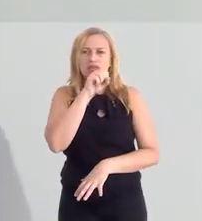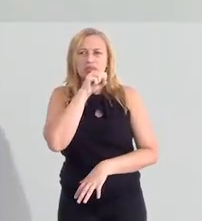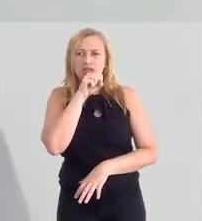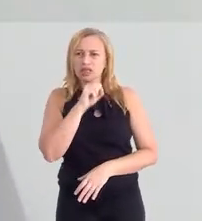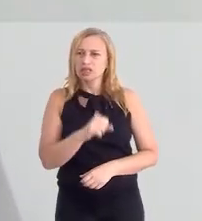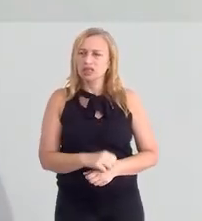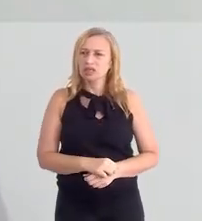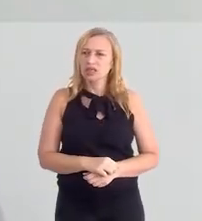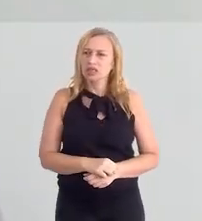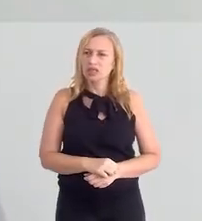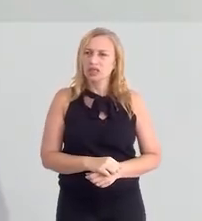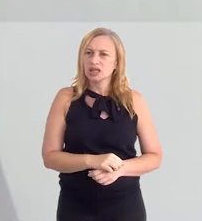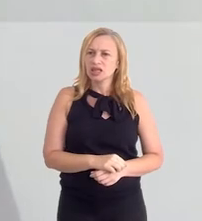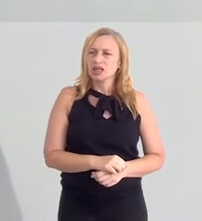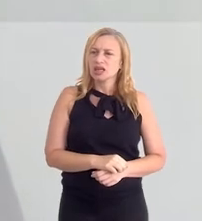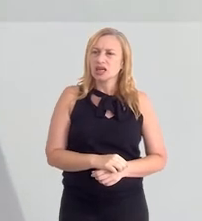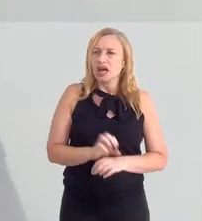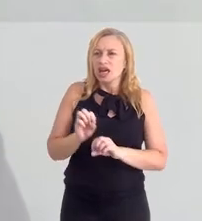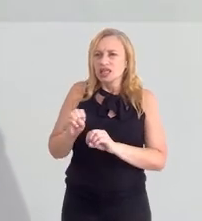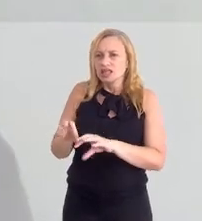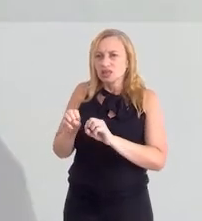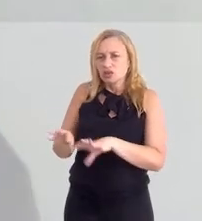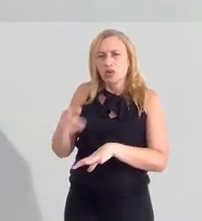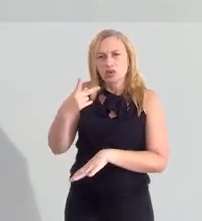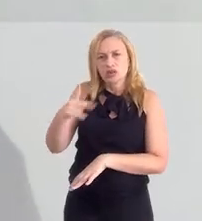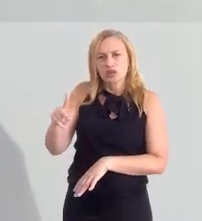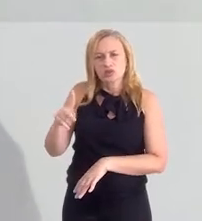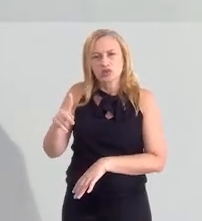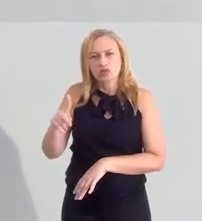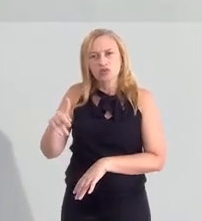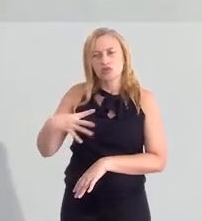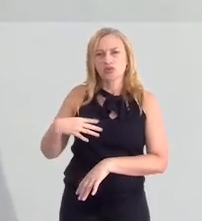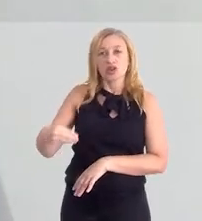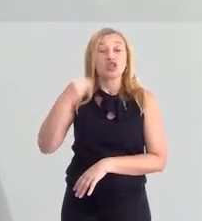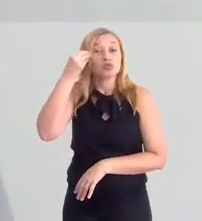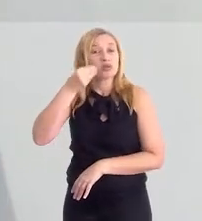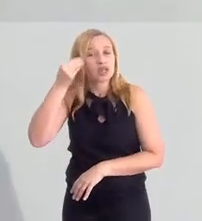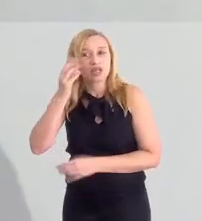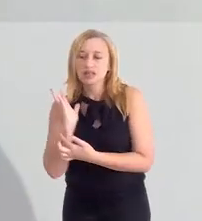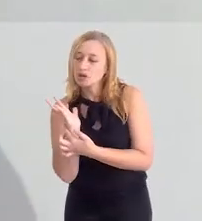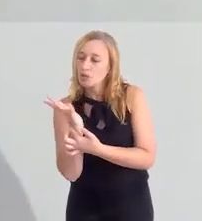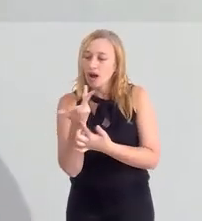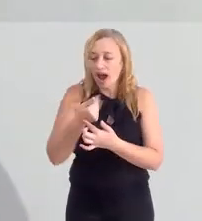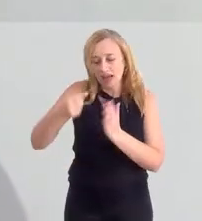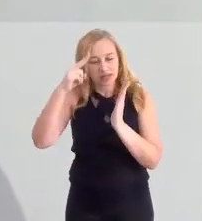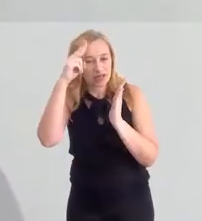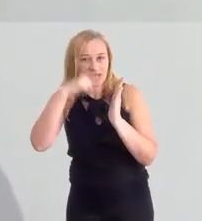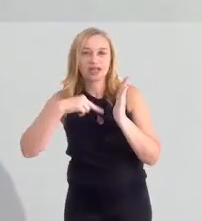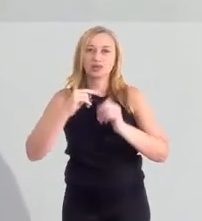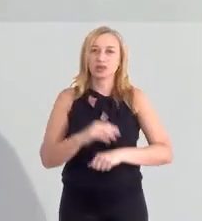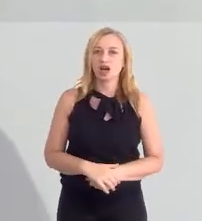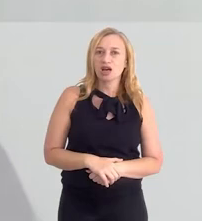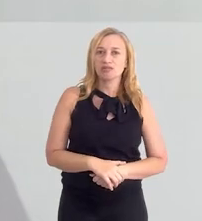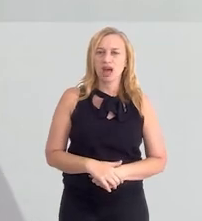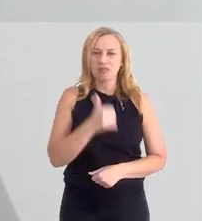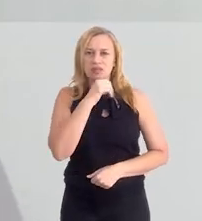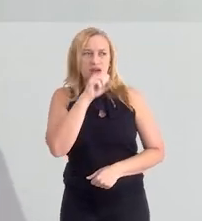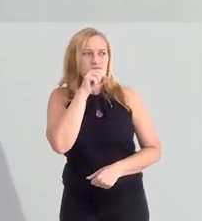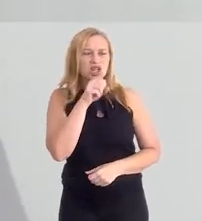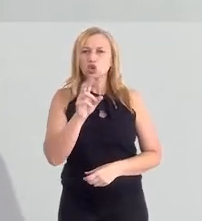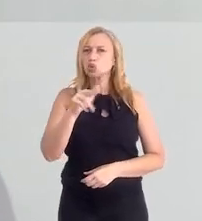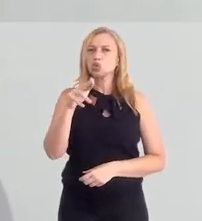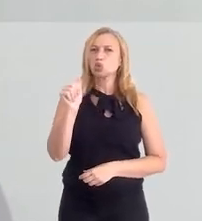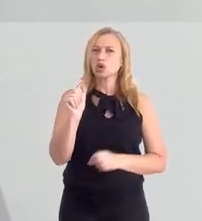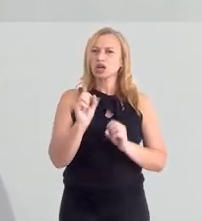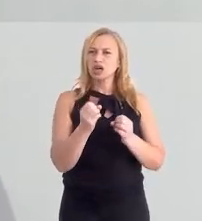mãe propiciou para os seus filhos uma experiência com a arte e com a leitura. A minha mãe nunca ensinou, ela